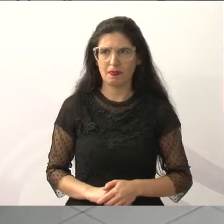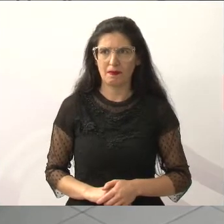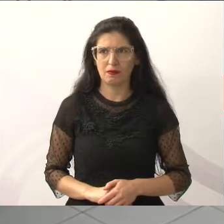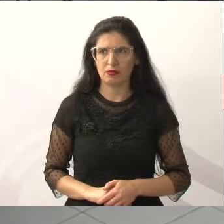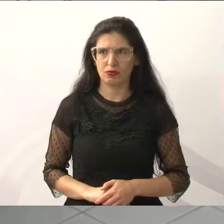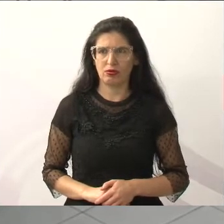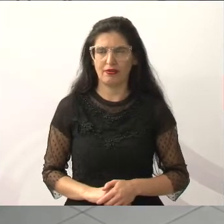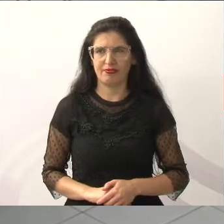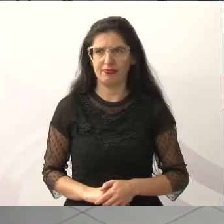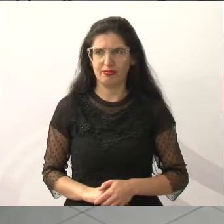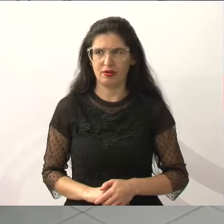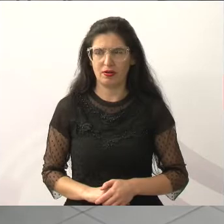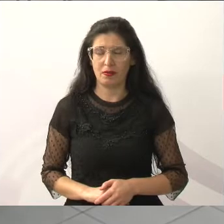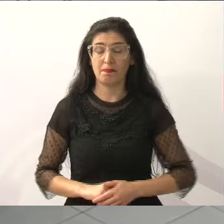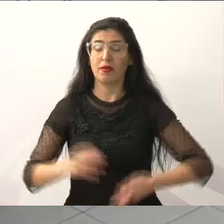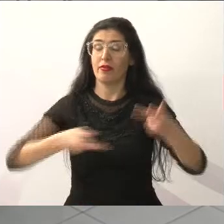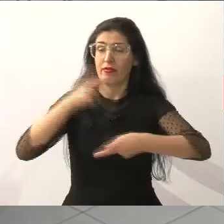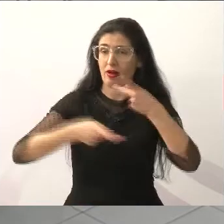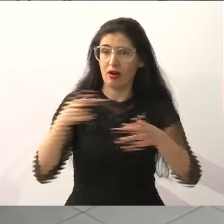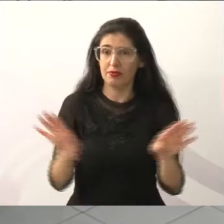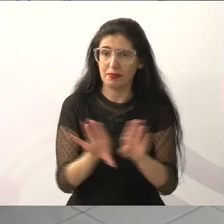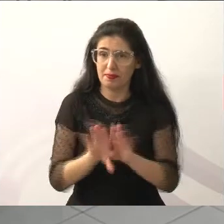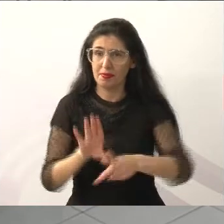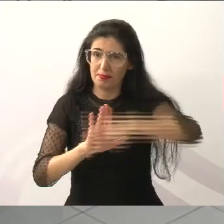falar um pouquinho com relação a esse projeto também,